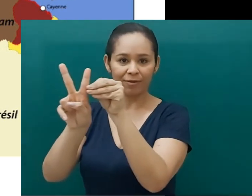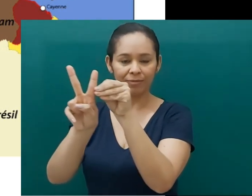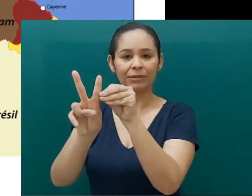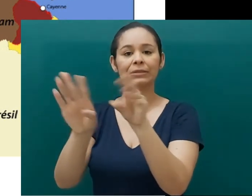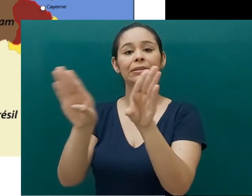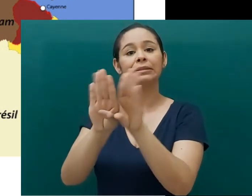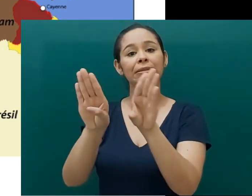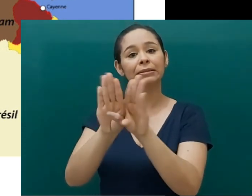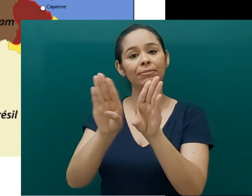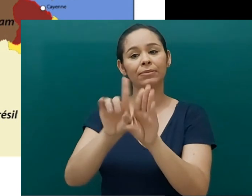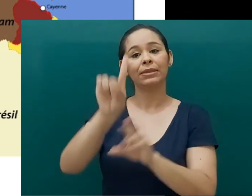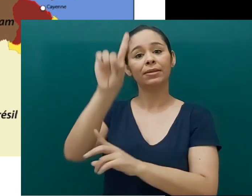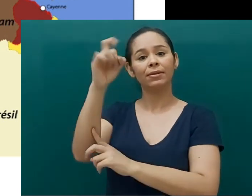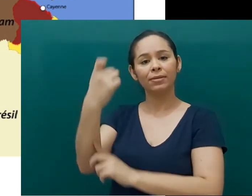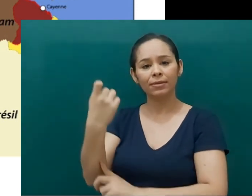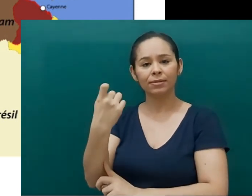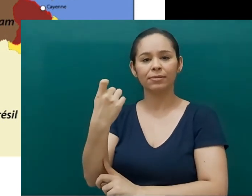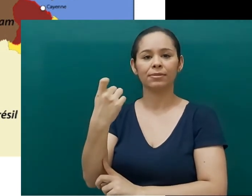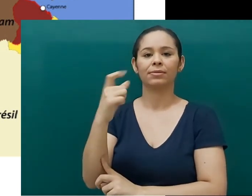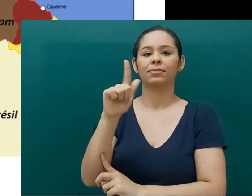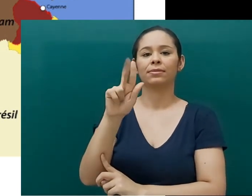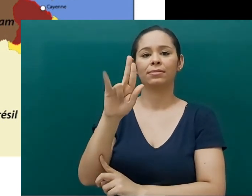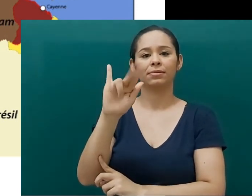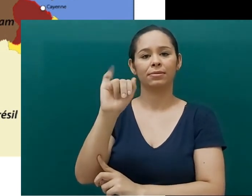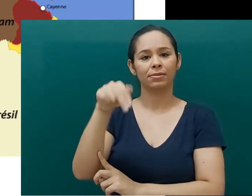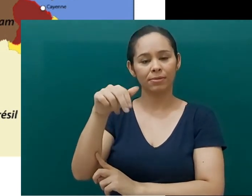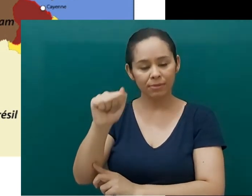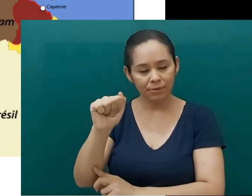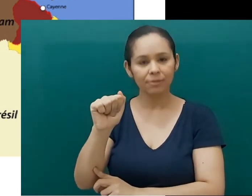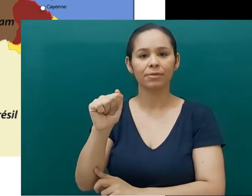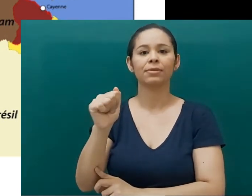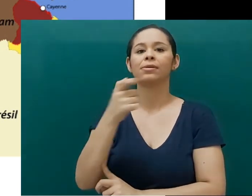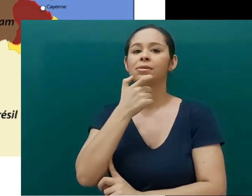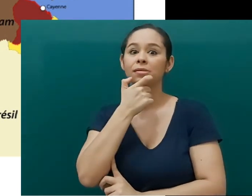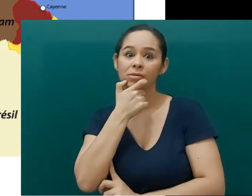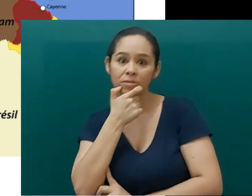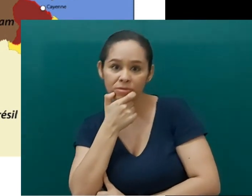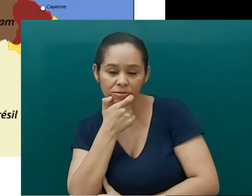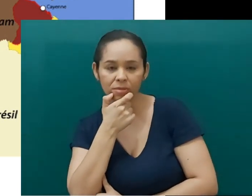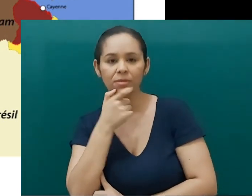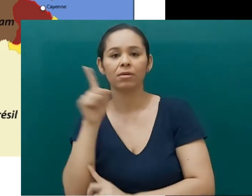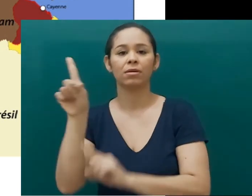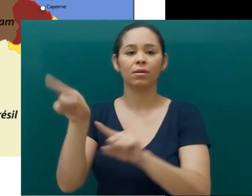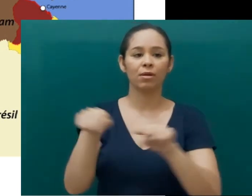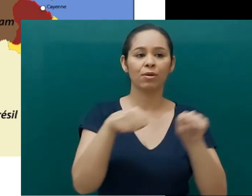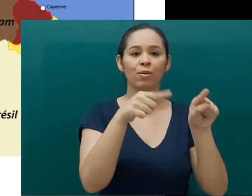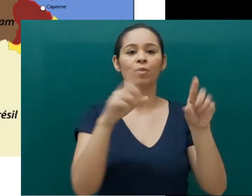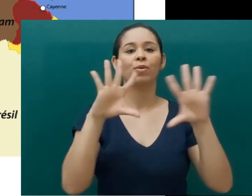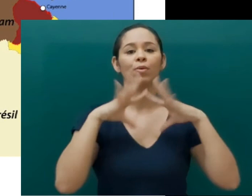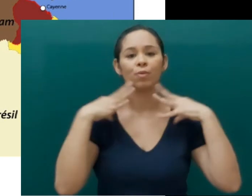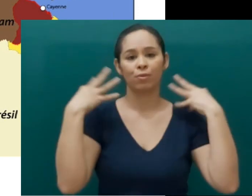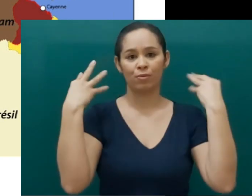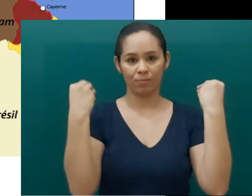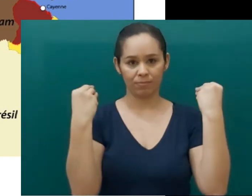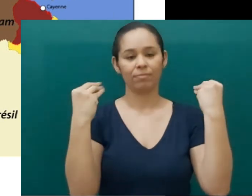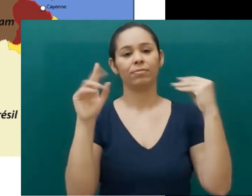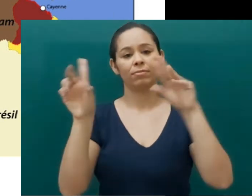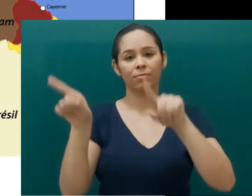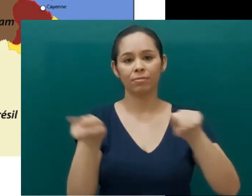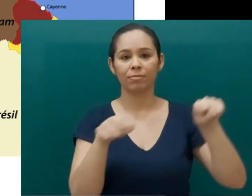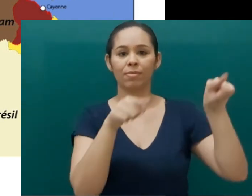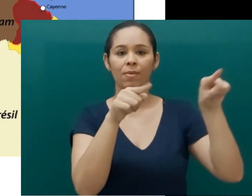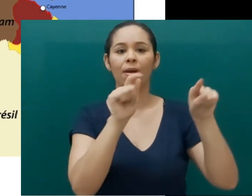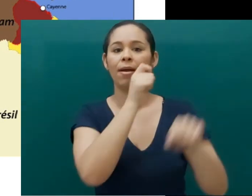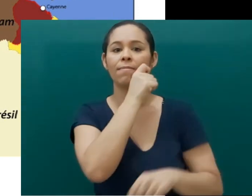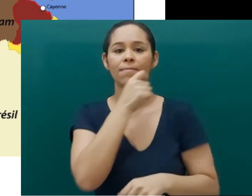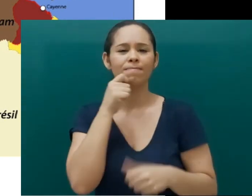Guiana, antiga Guiana inglesa, Suriname, antiga Guiana holandesa, passa pela França e chega ali ao norte do